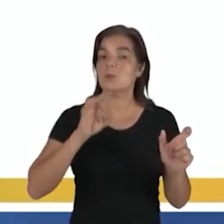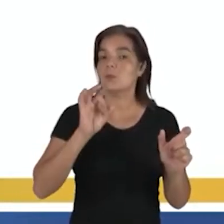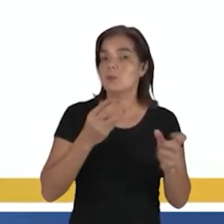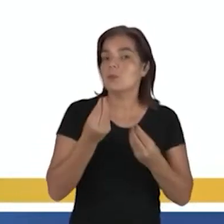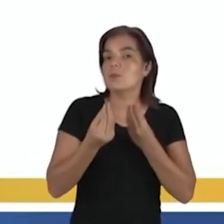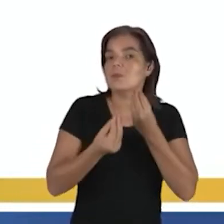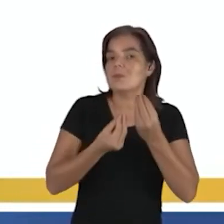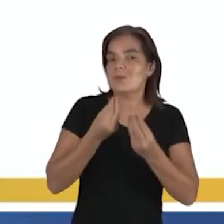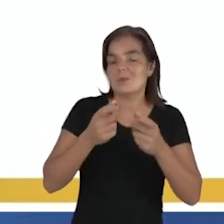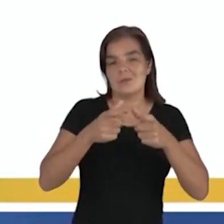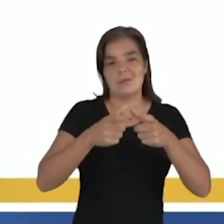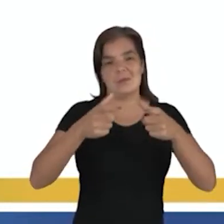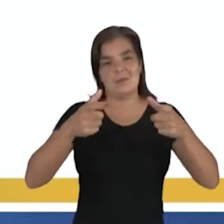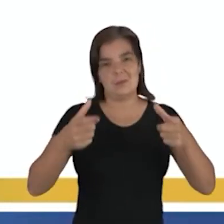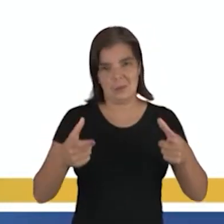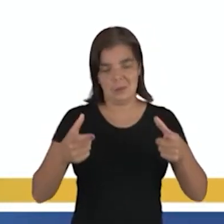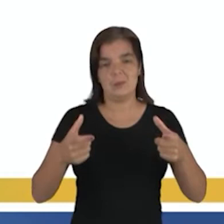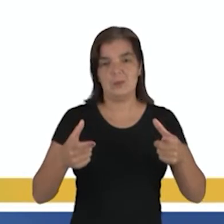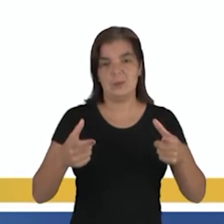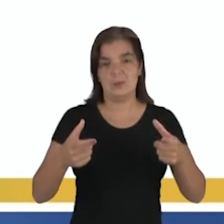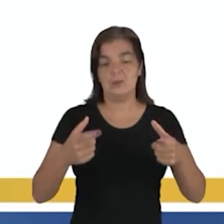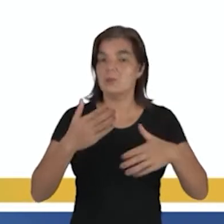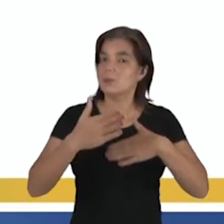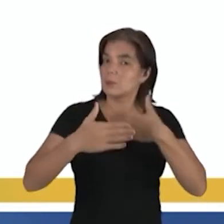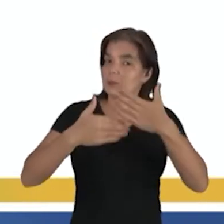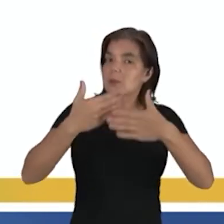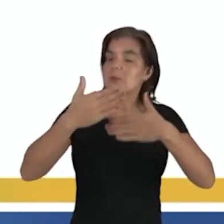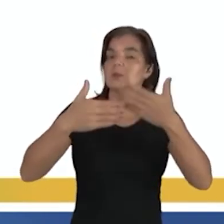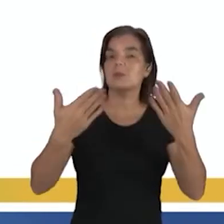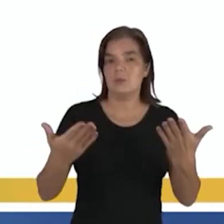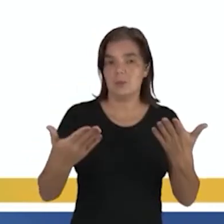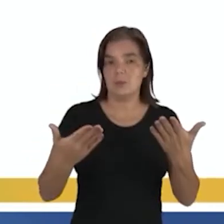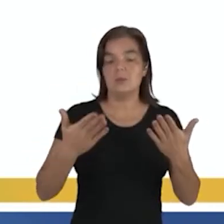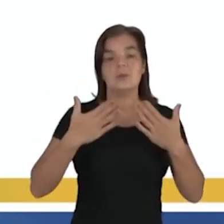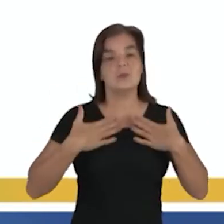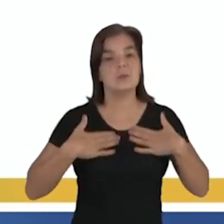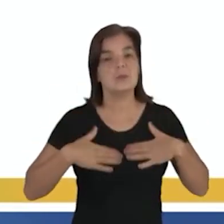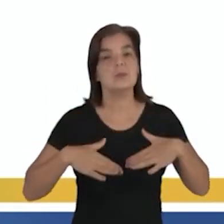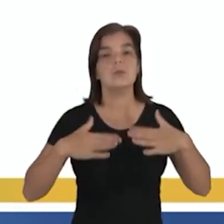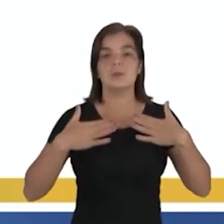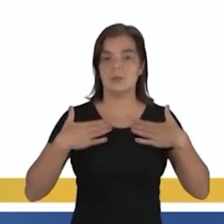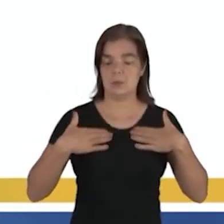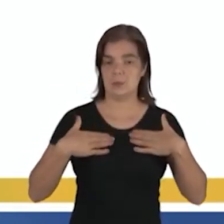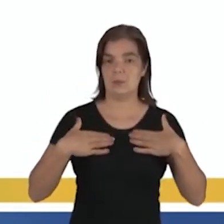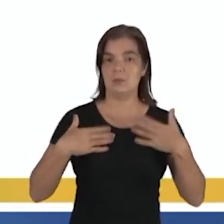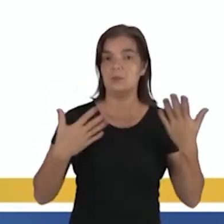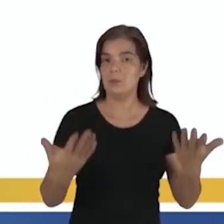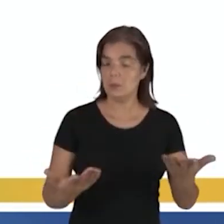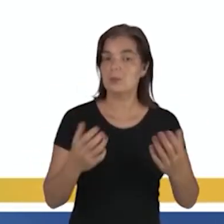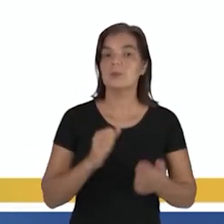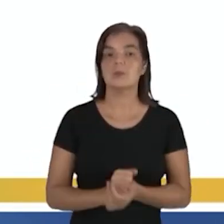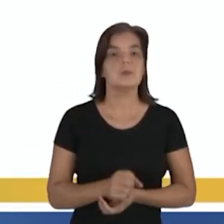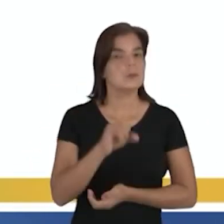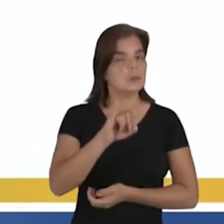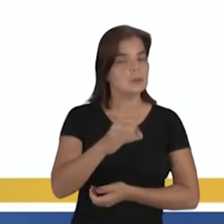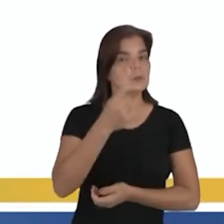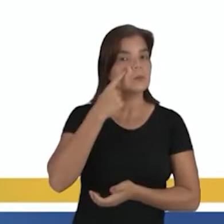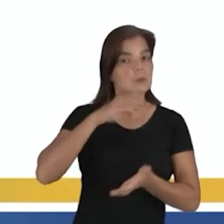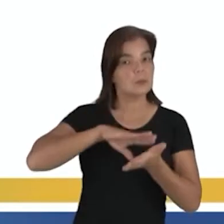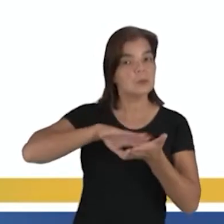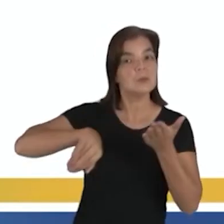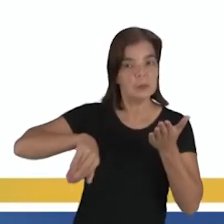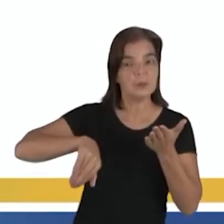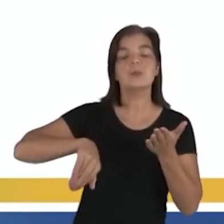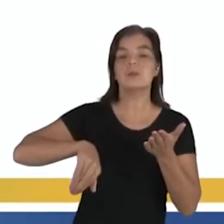modo como ele cresce, como ele evolui. É lentamente, é de modo lento. Mas se você retirar